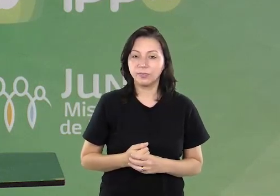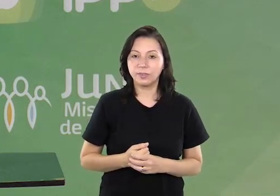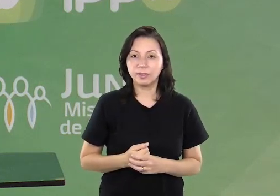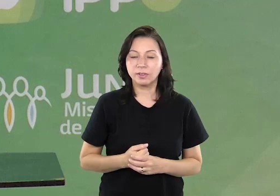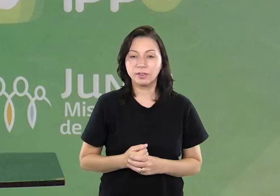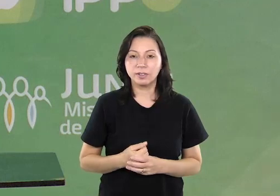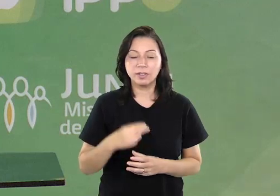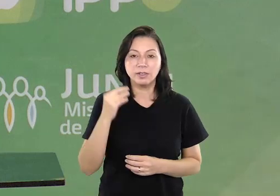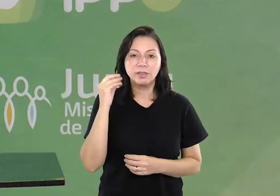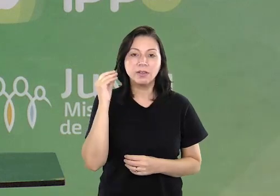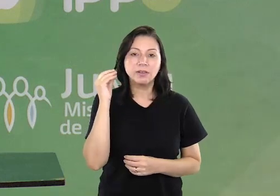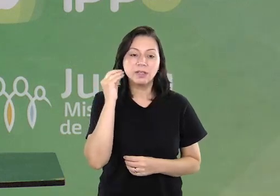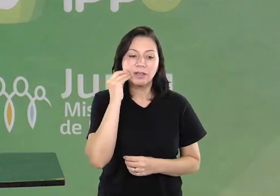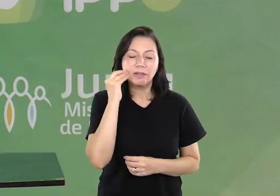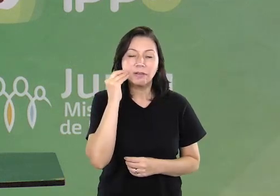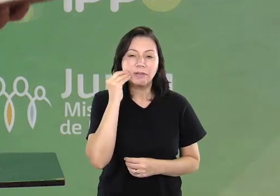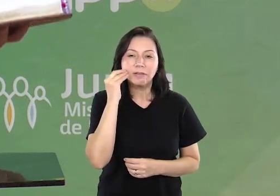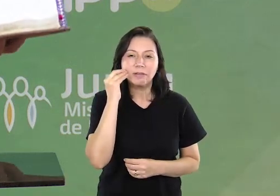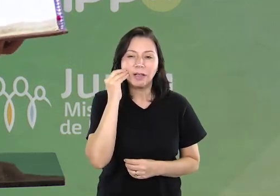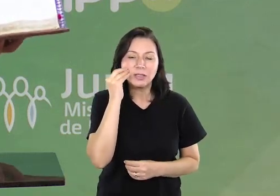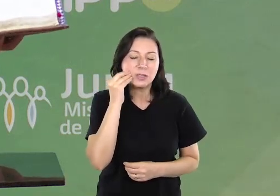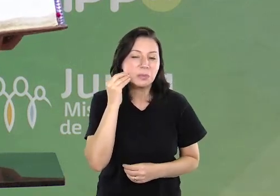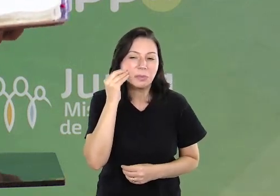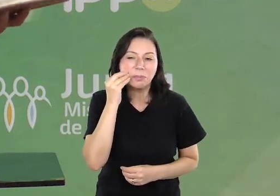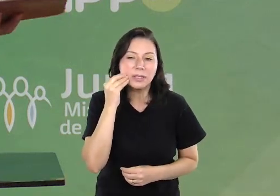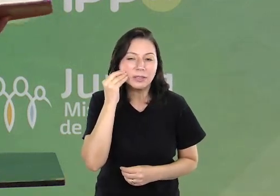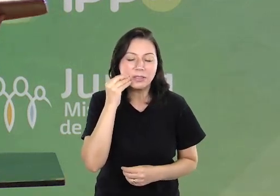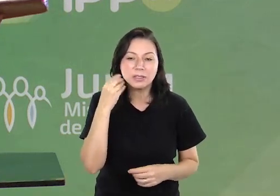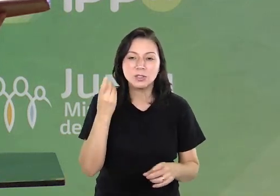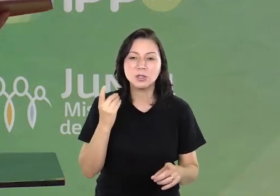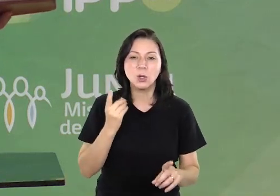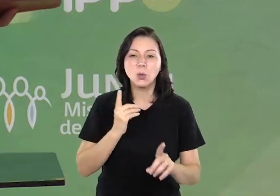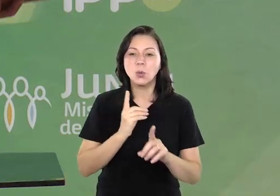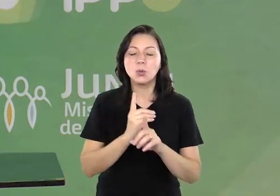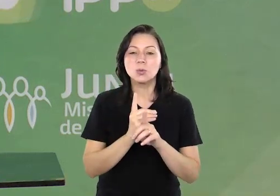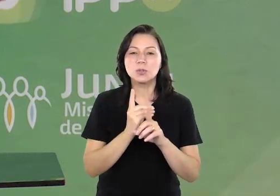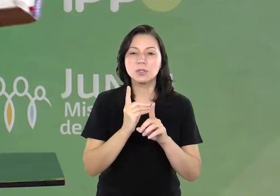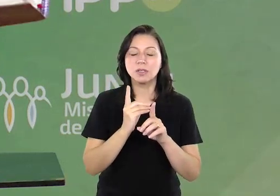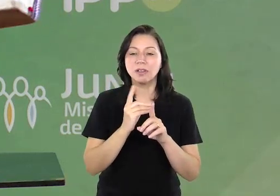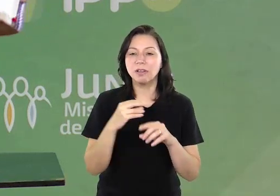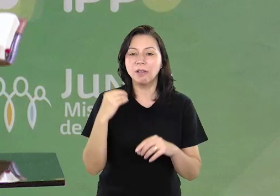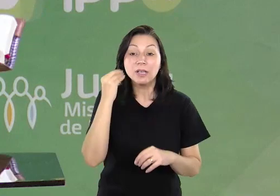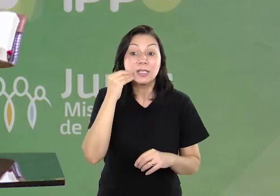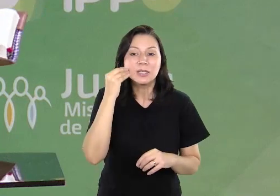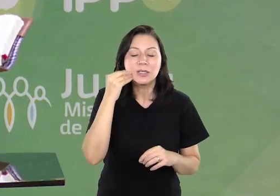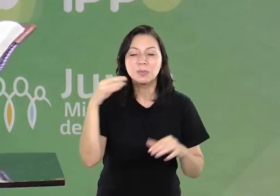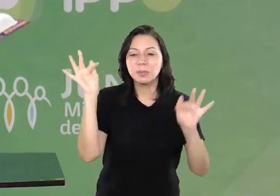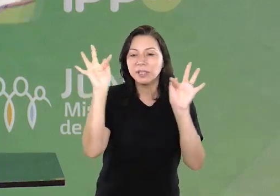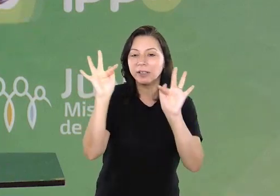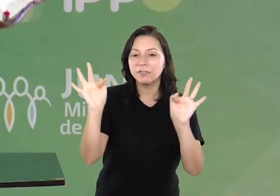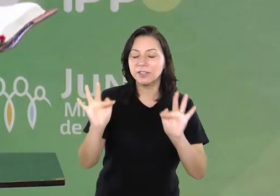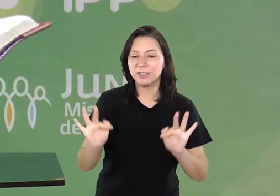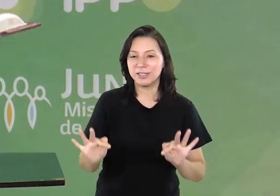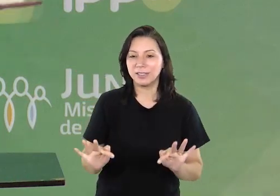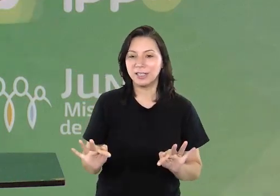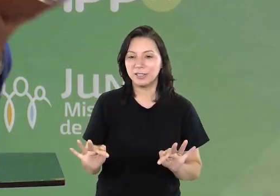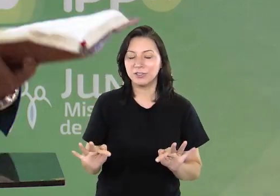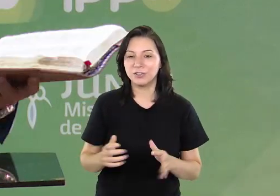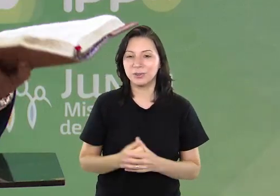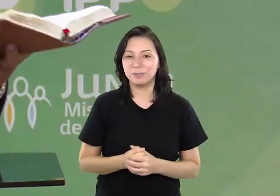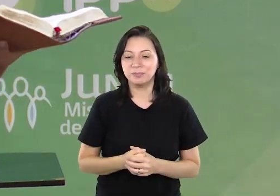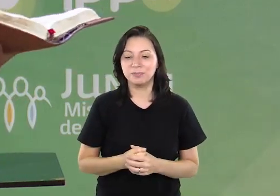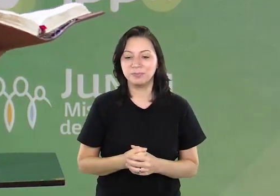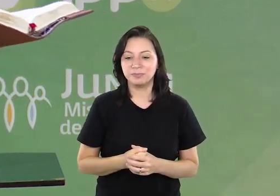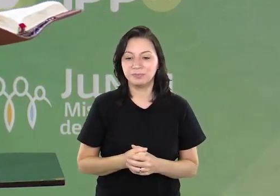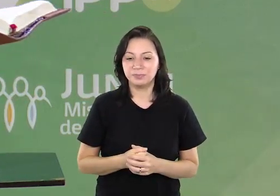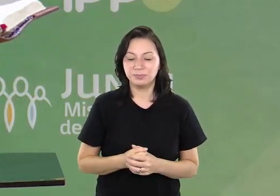através dessa experiência que ele vai ter ele possa então experimentar essa felicidade que ele tanto quer que